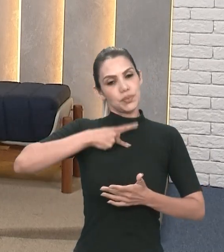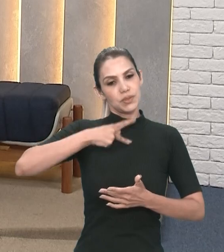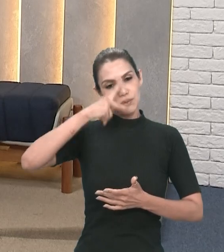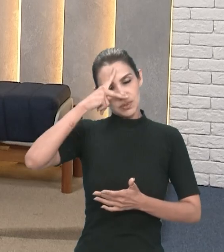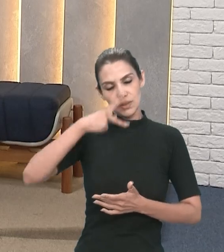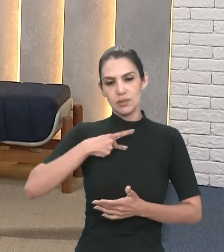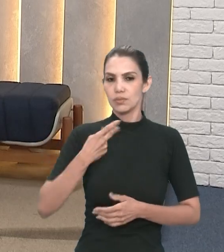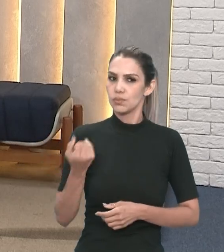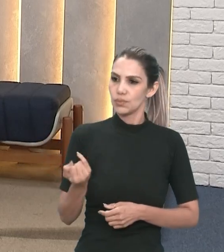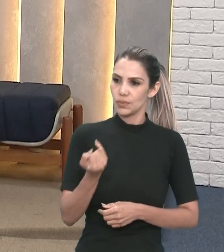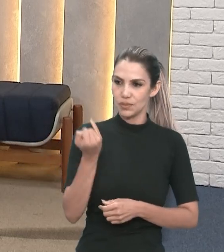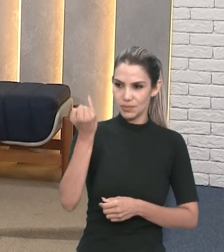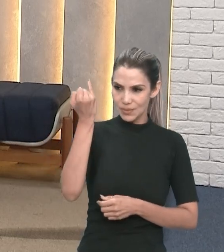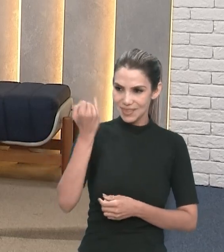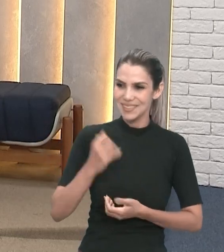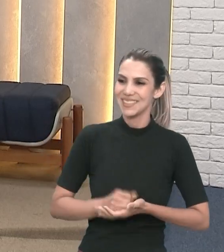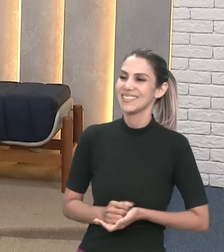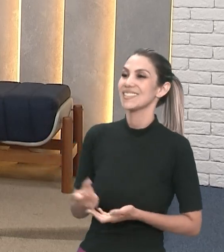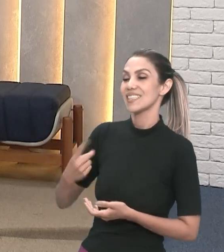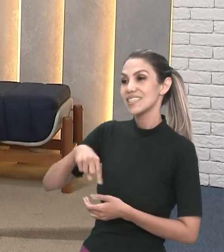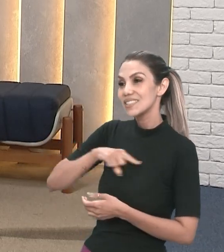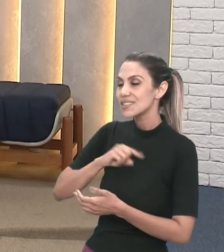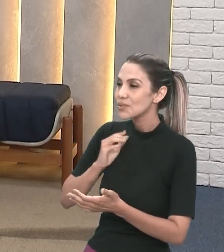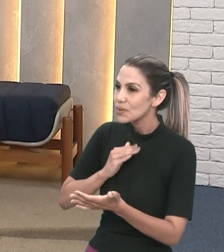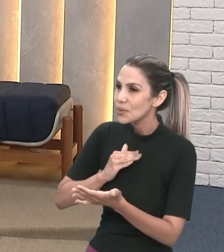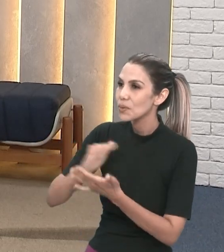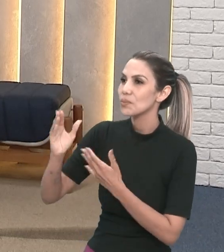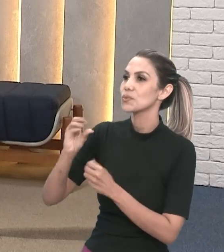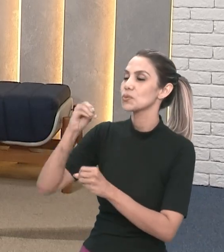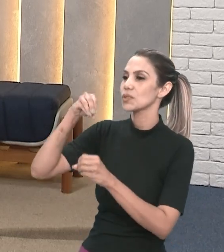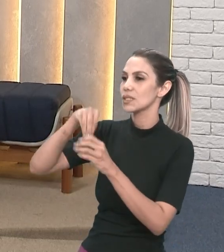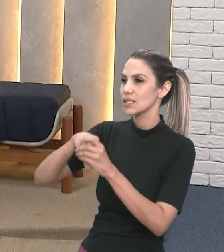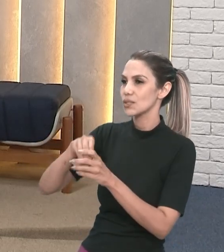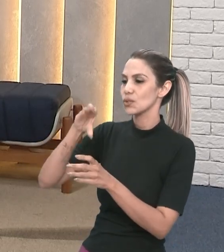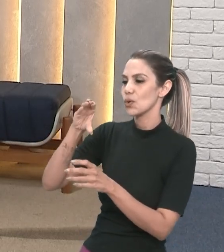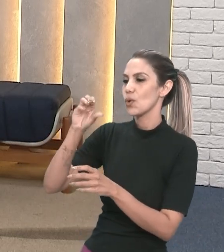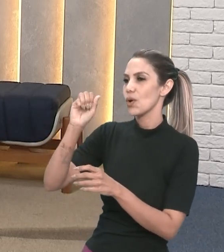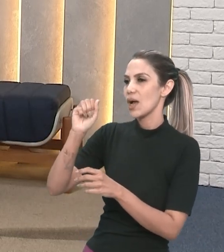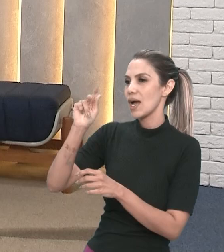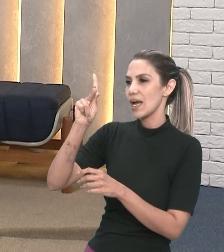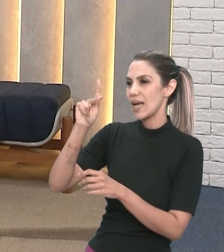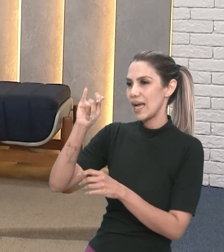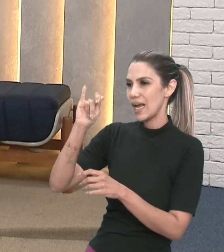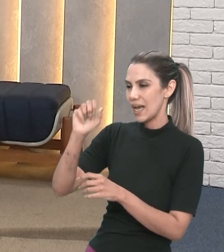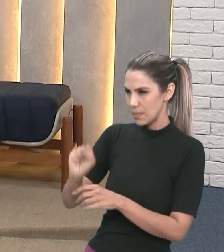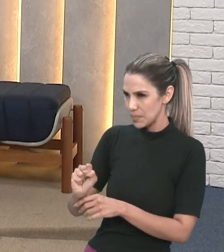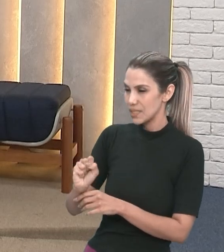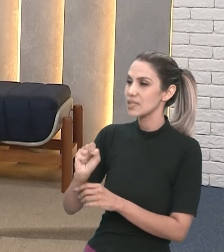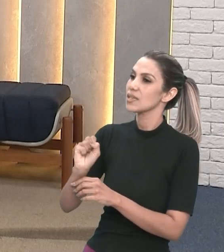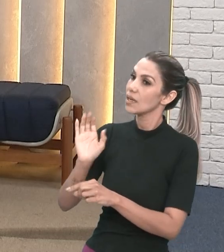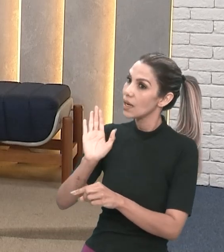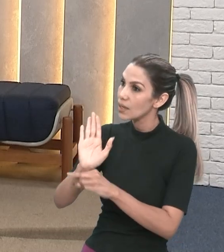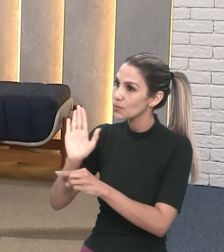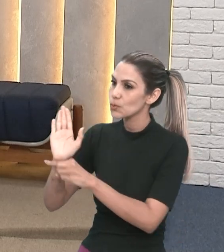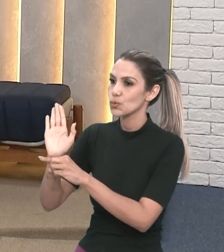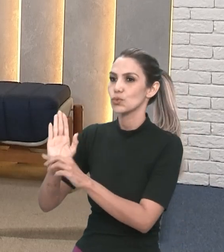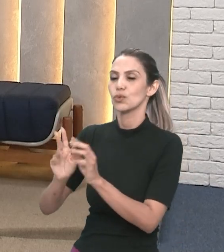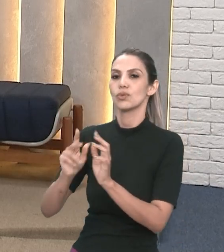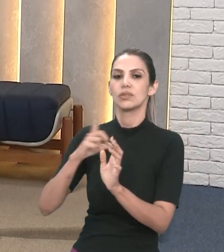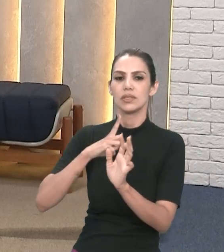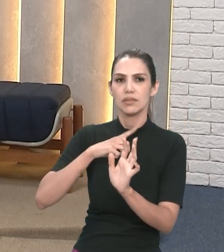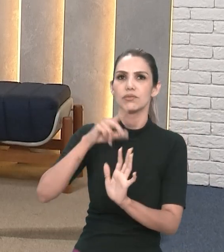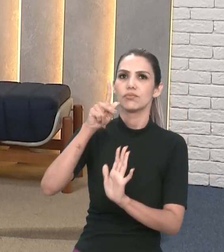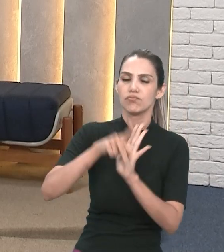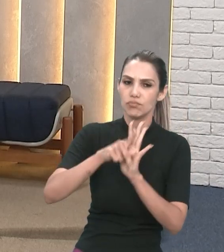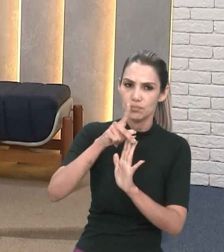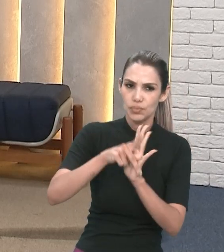fazer um trabalho, então, dentro dos CAPs, com estágio na formação em docência, em educação física, na formação do bacharelado, começamos a fazer